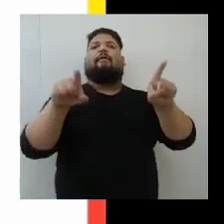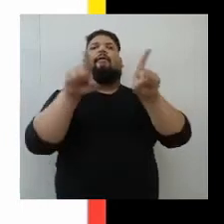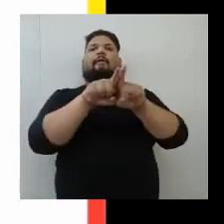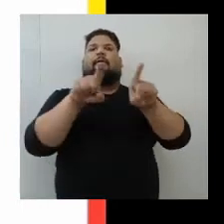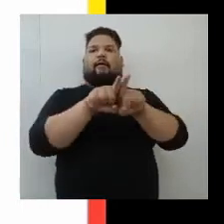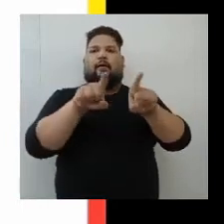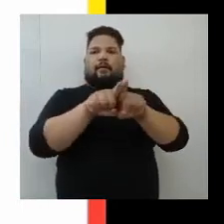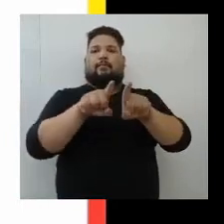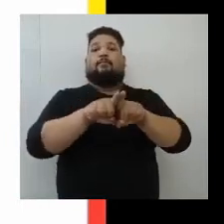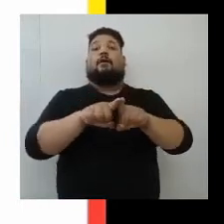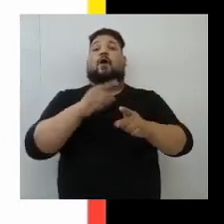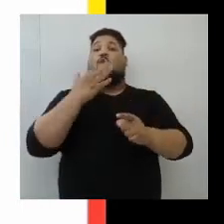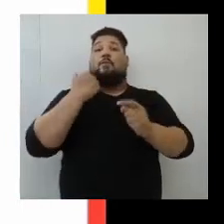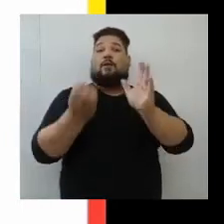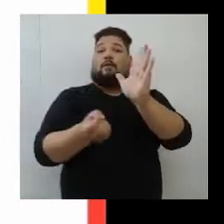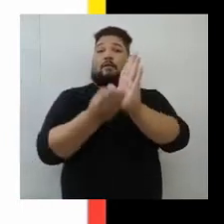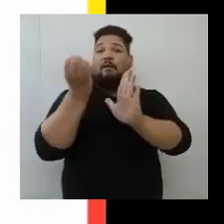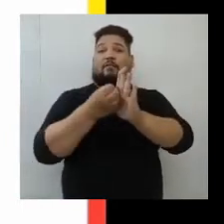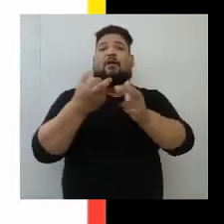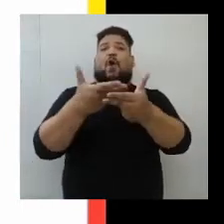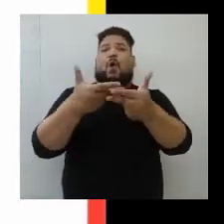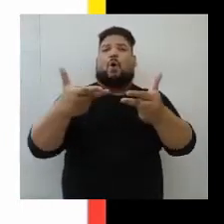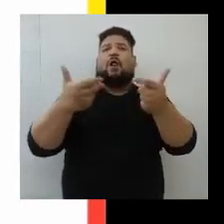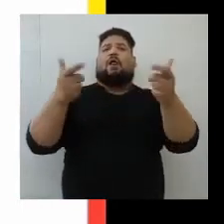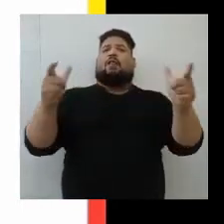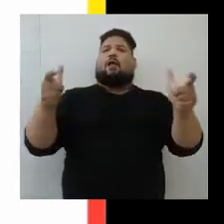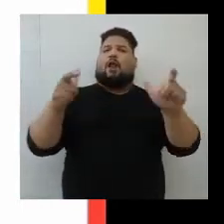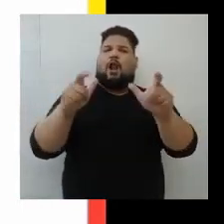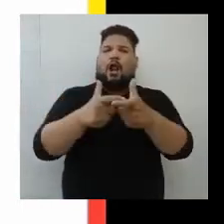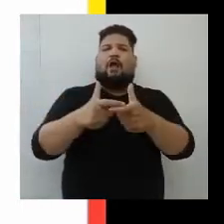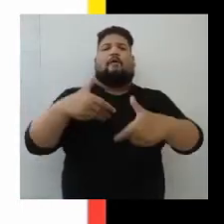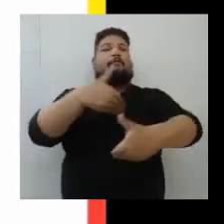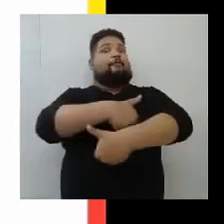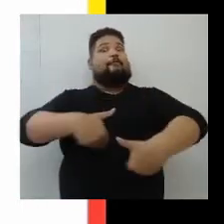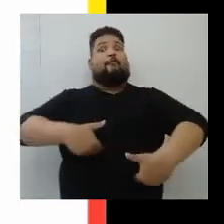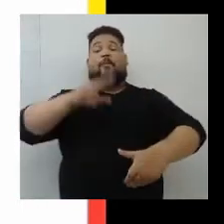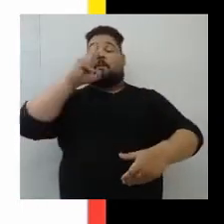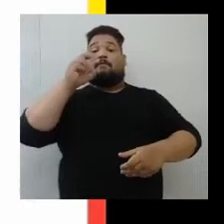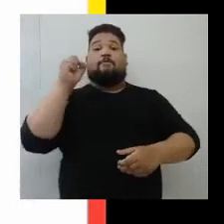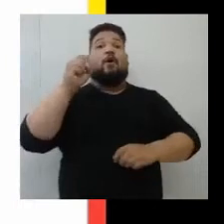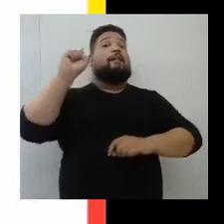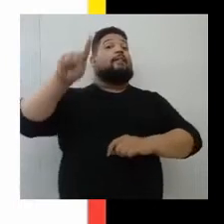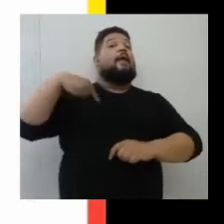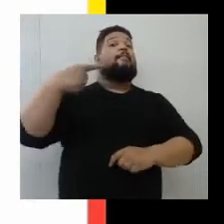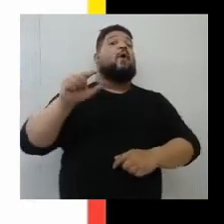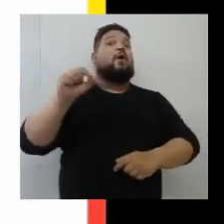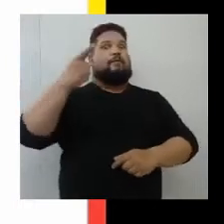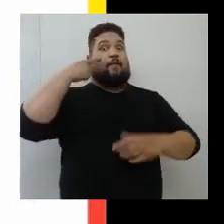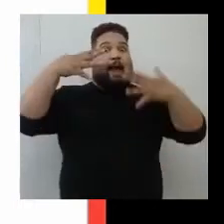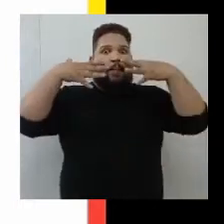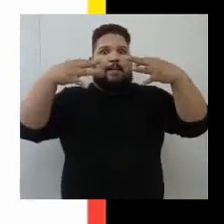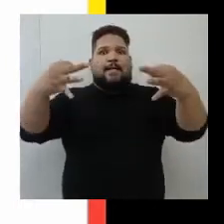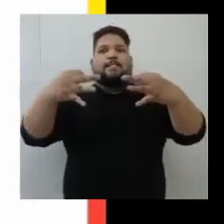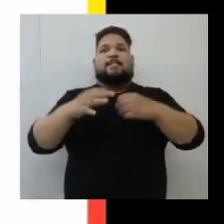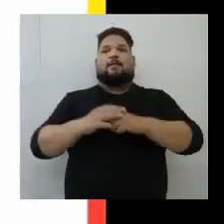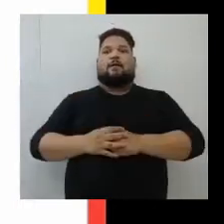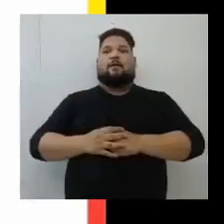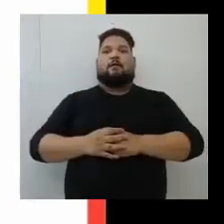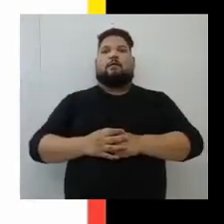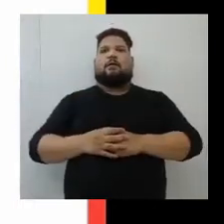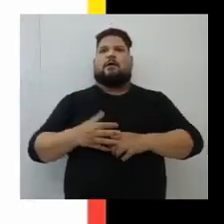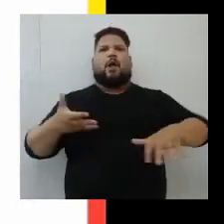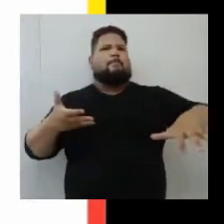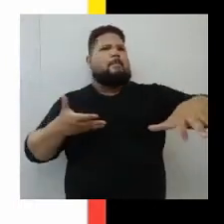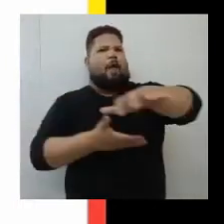diminuição na produção de alimentos, fome generalizada. Olha o que vem em seguida. Preste atenção.